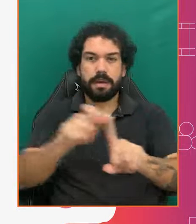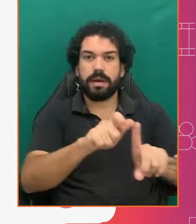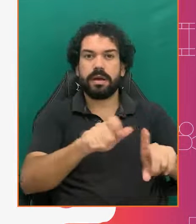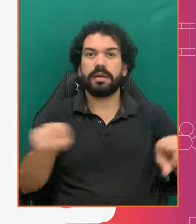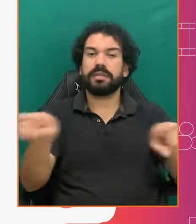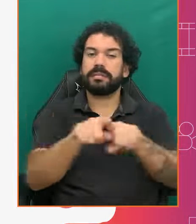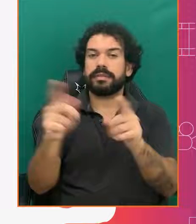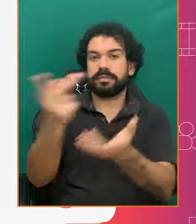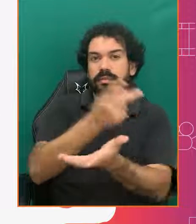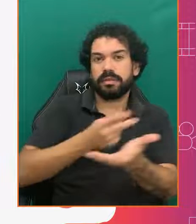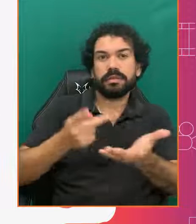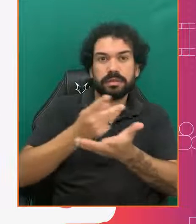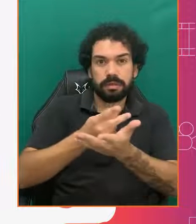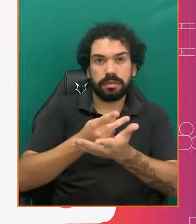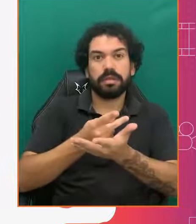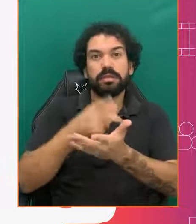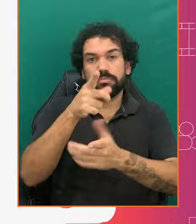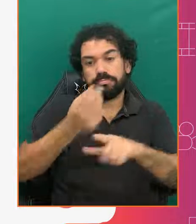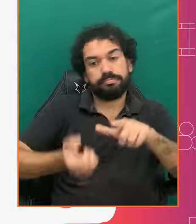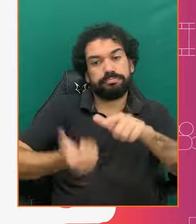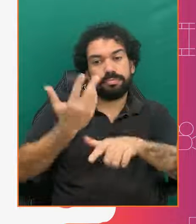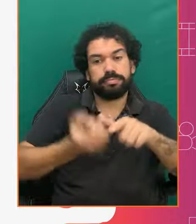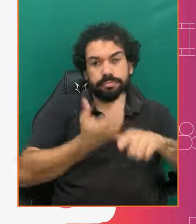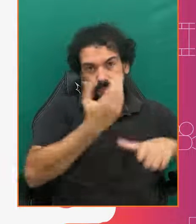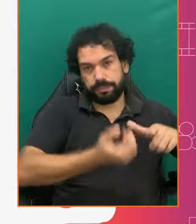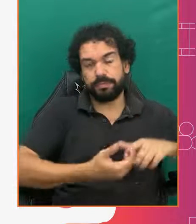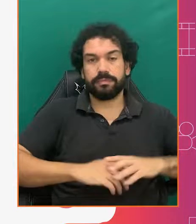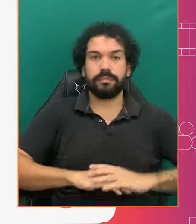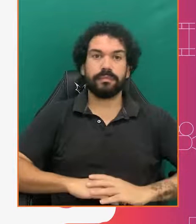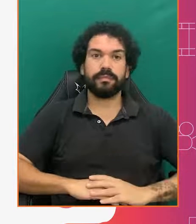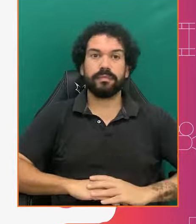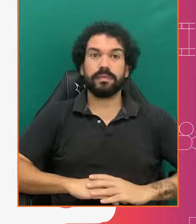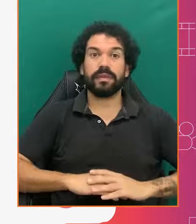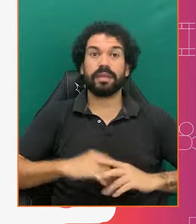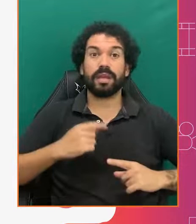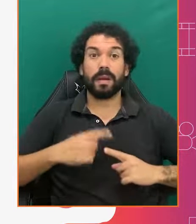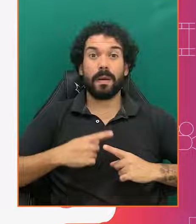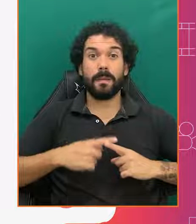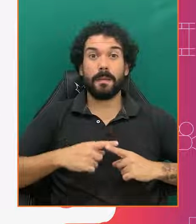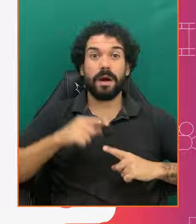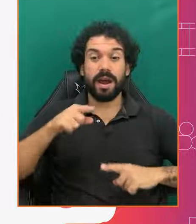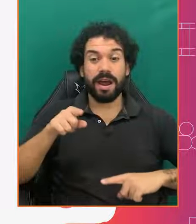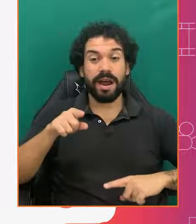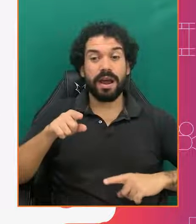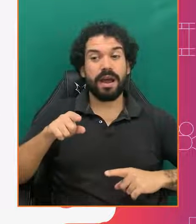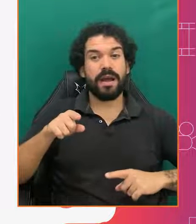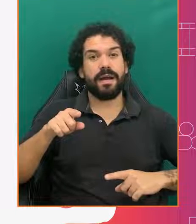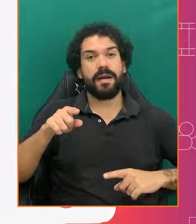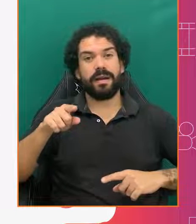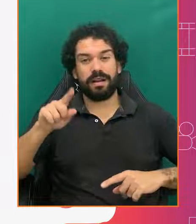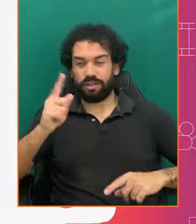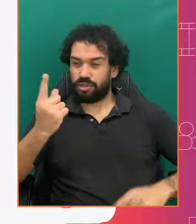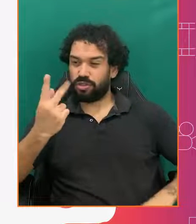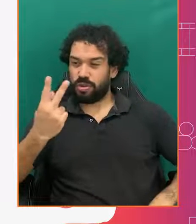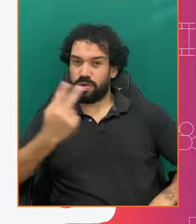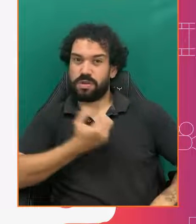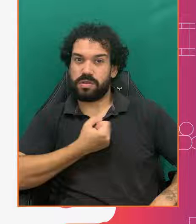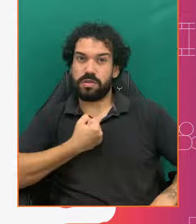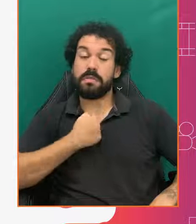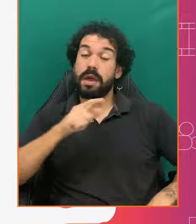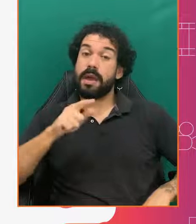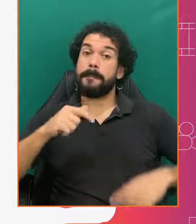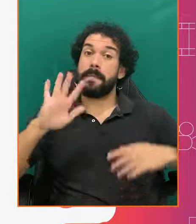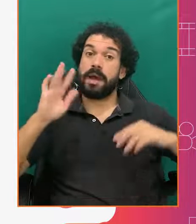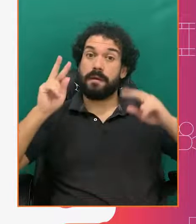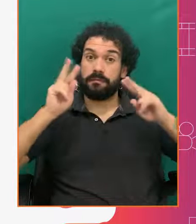e dos designs que você vai criar. Já que esse princípio trata de questões